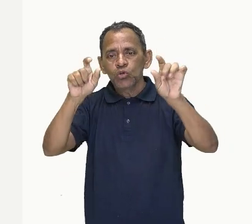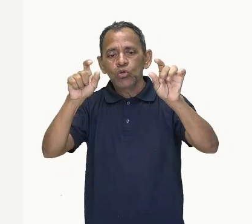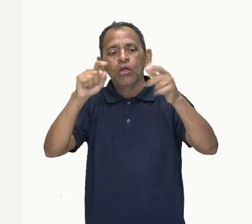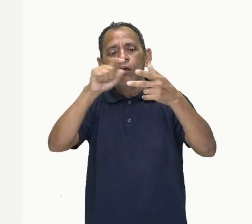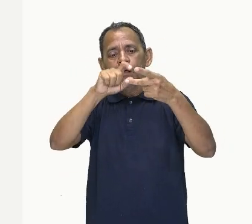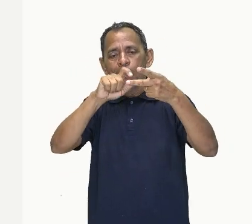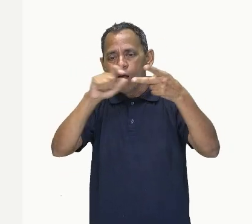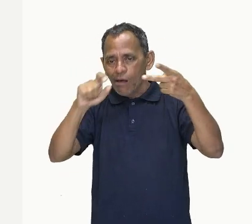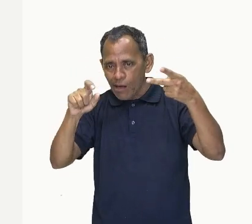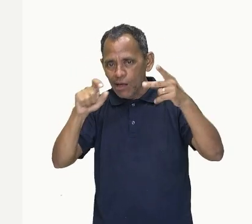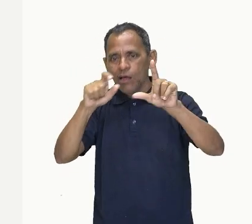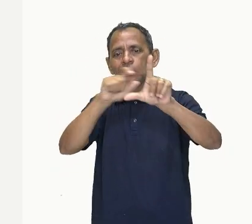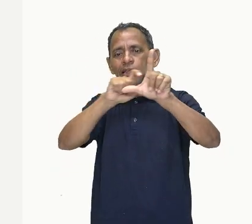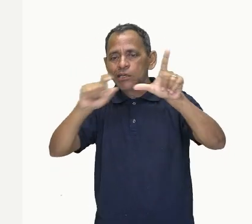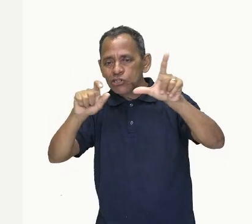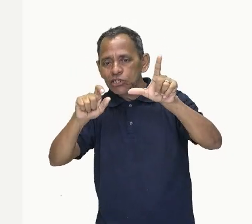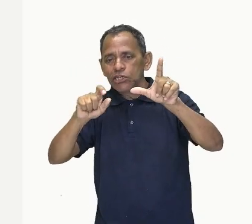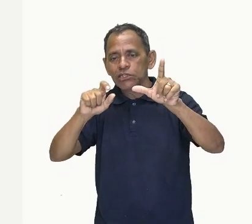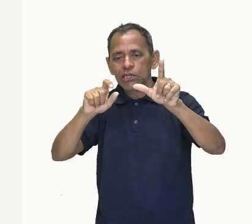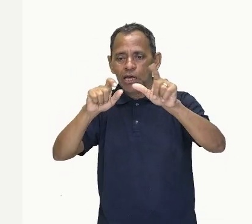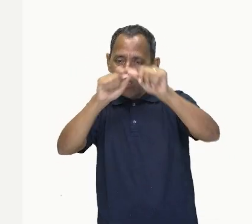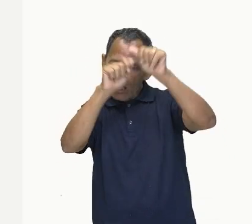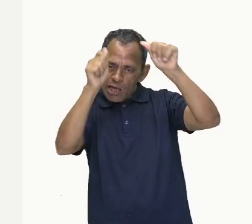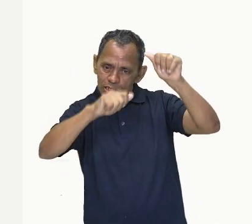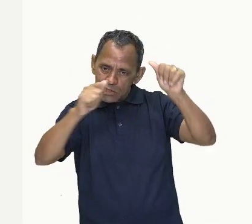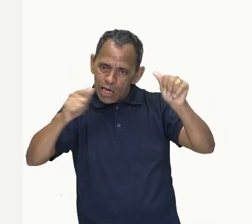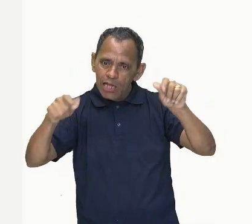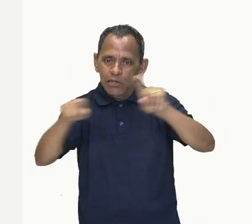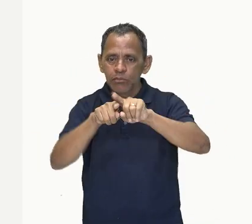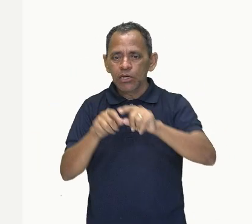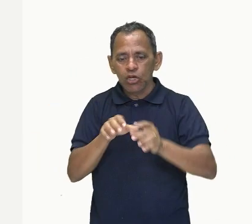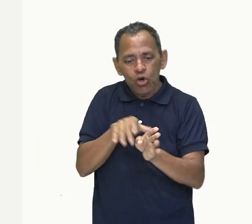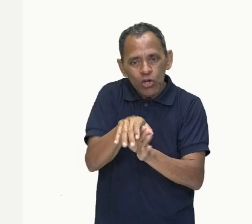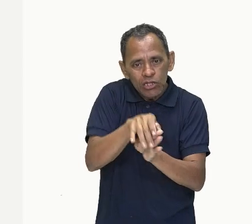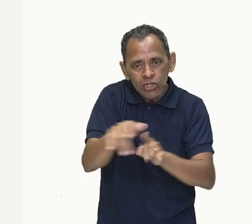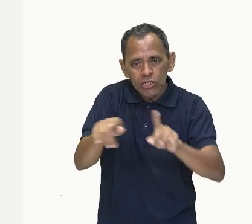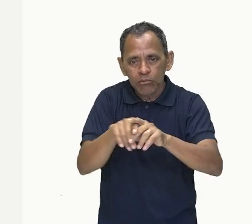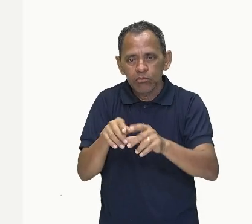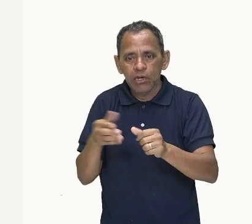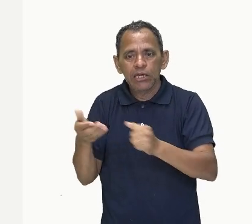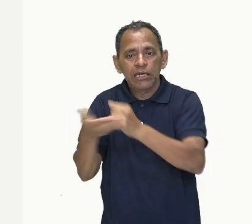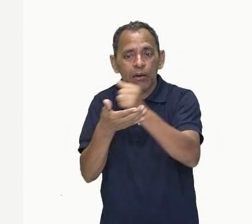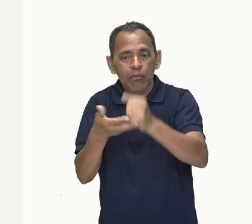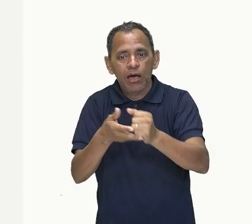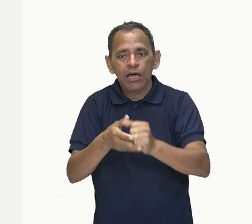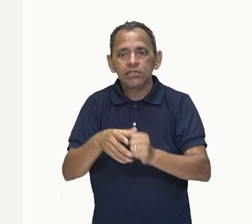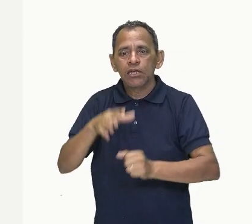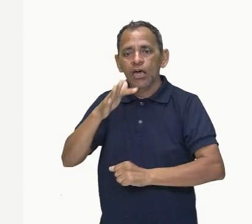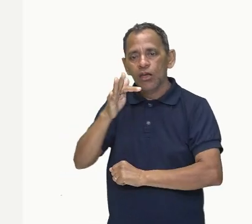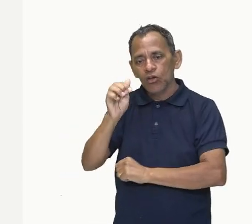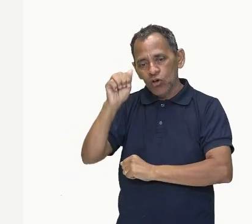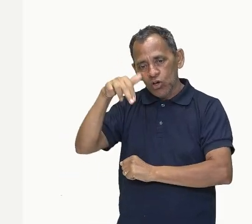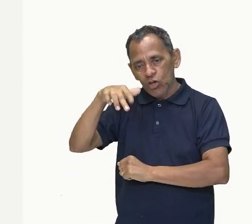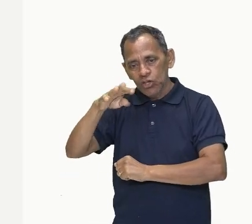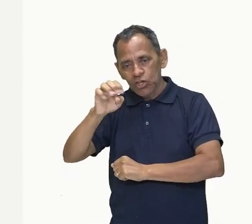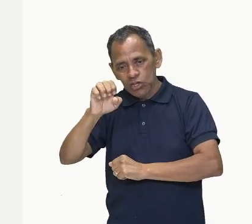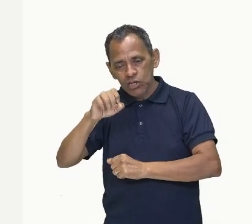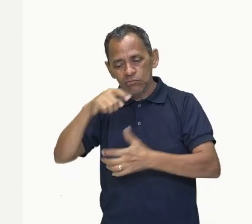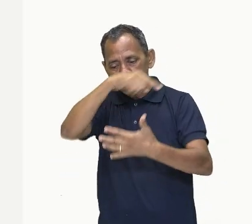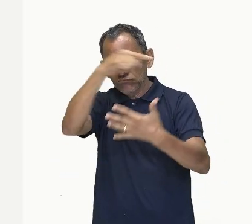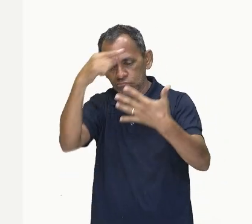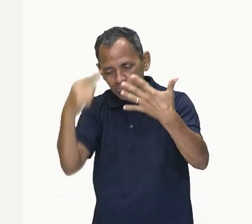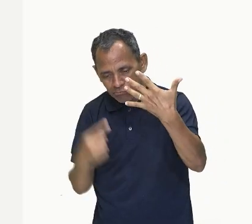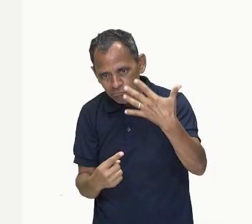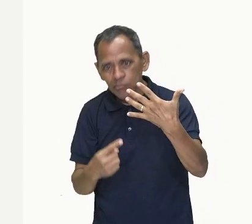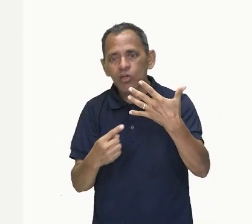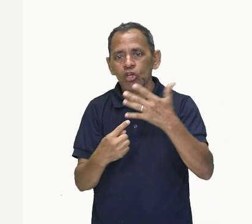a escala, a fonte, orientação e também a projeção. Esses elementos eles estão destacados aqui e